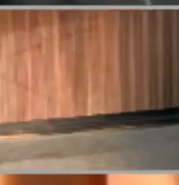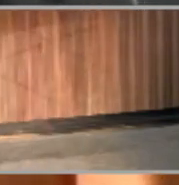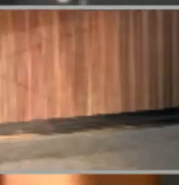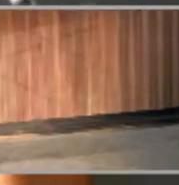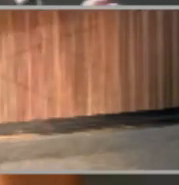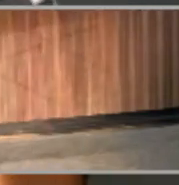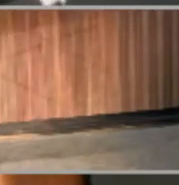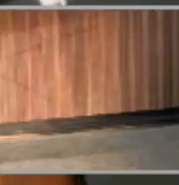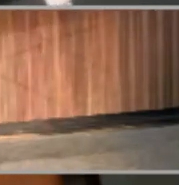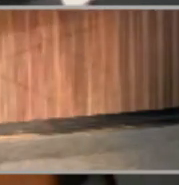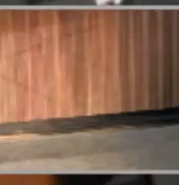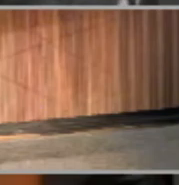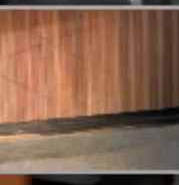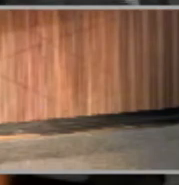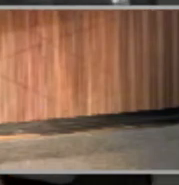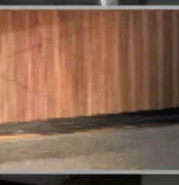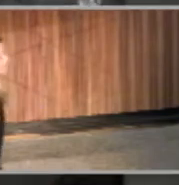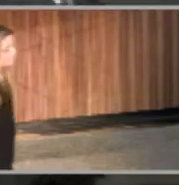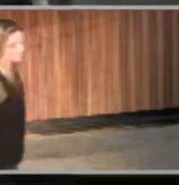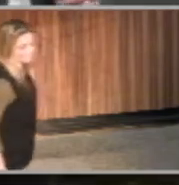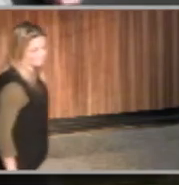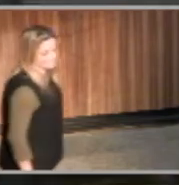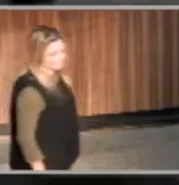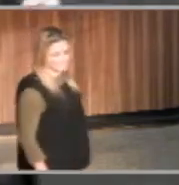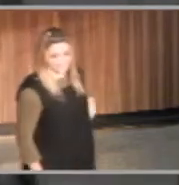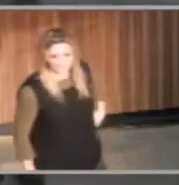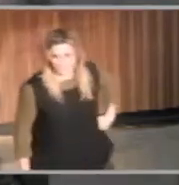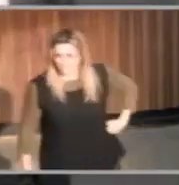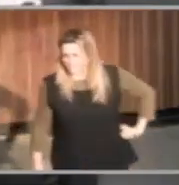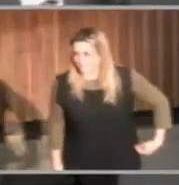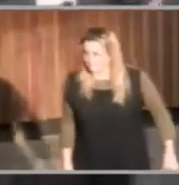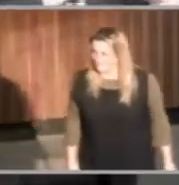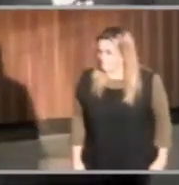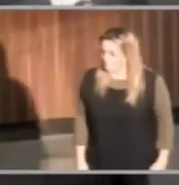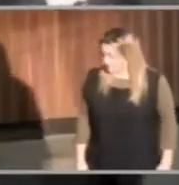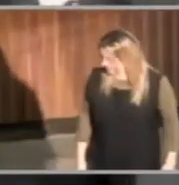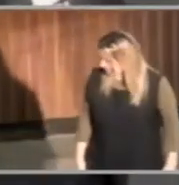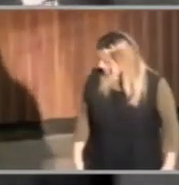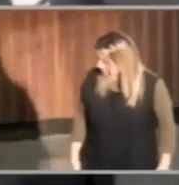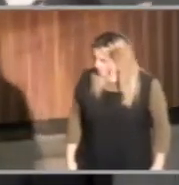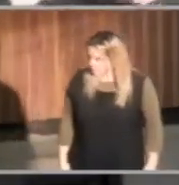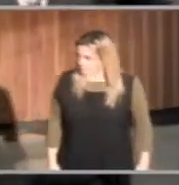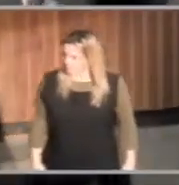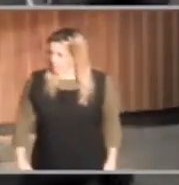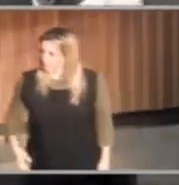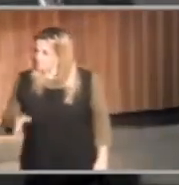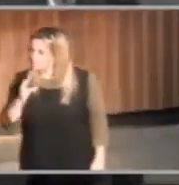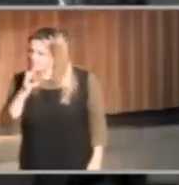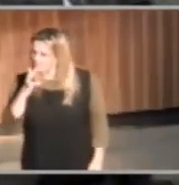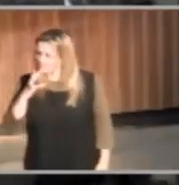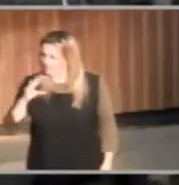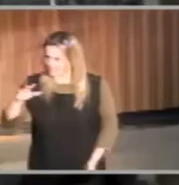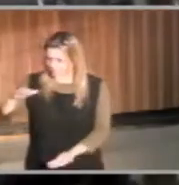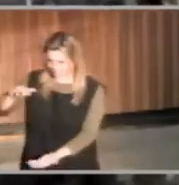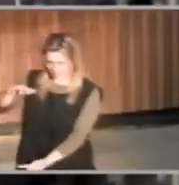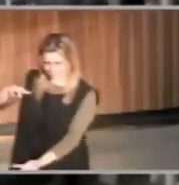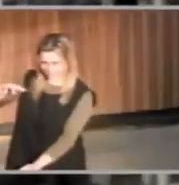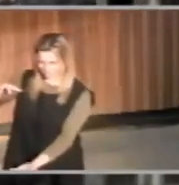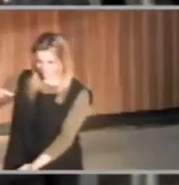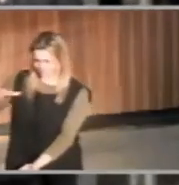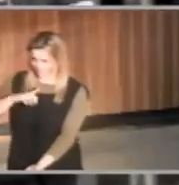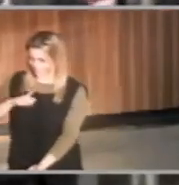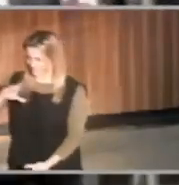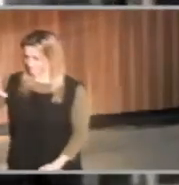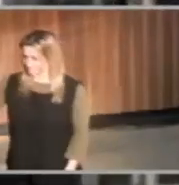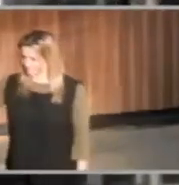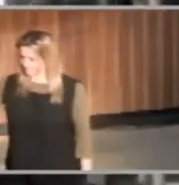naquele testemunho que eu falei do leite. Você já reparou que quando a gente dá uma cesta básica, geralmente a gente não dá leite?